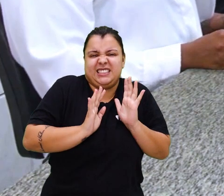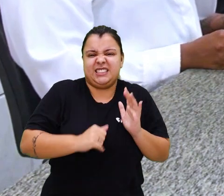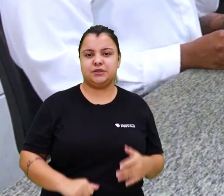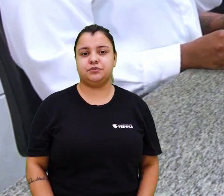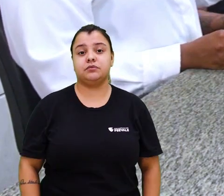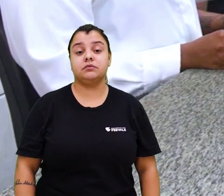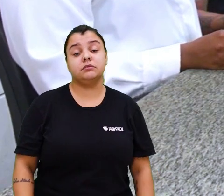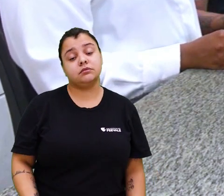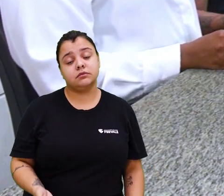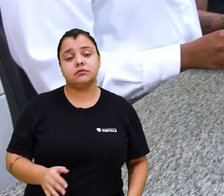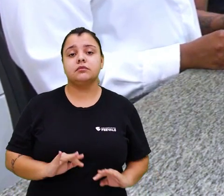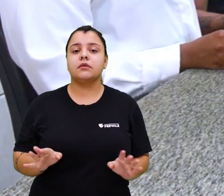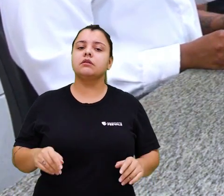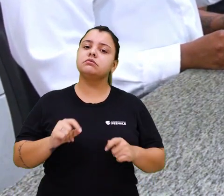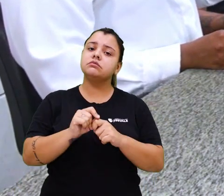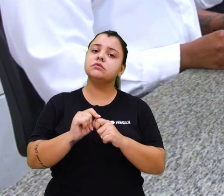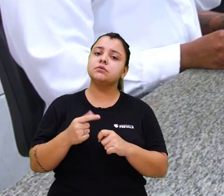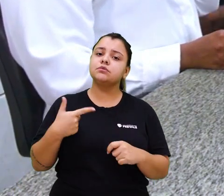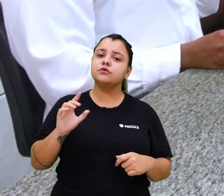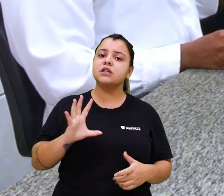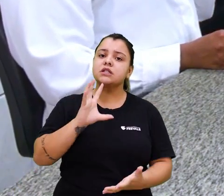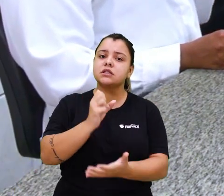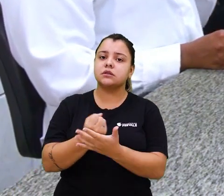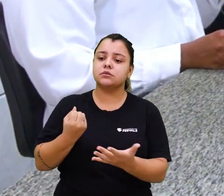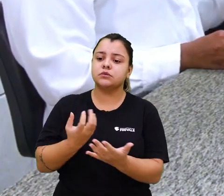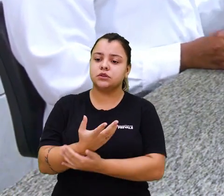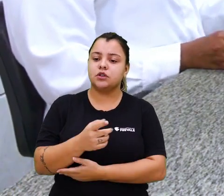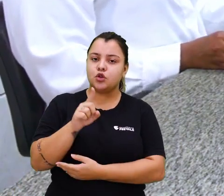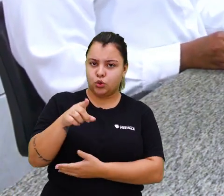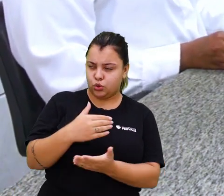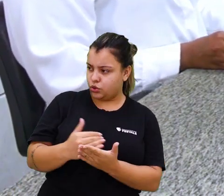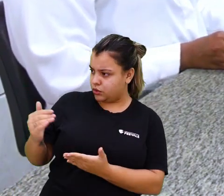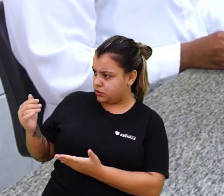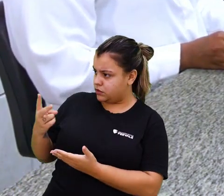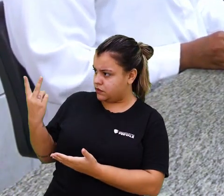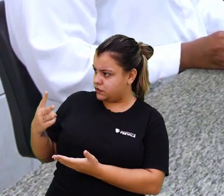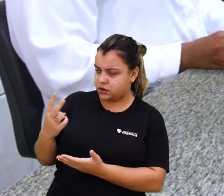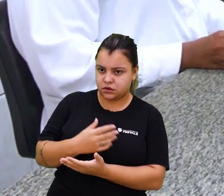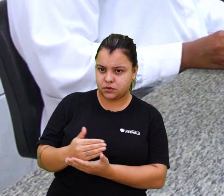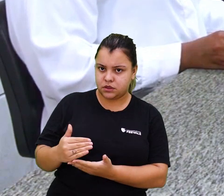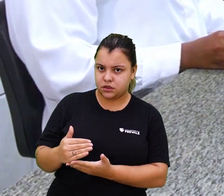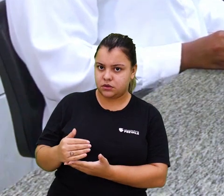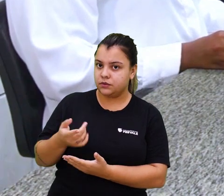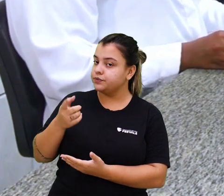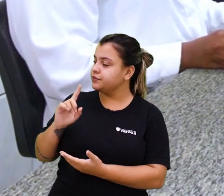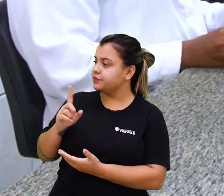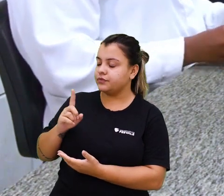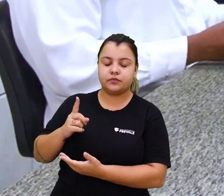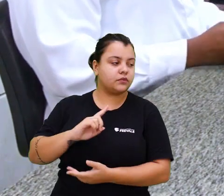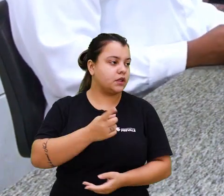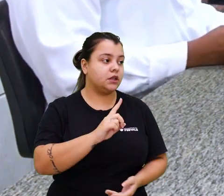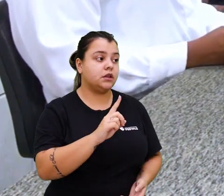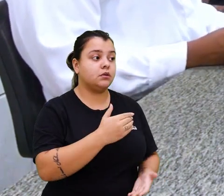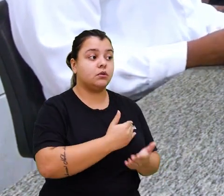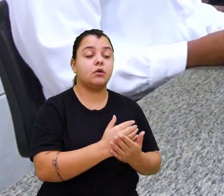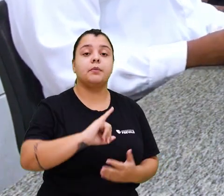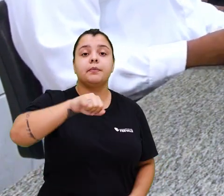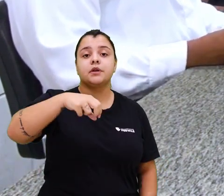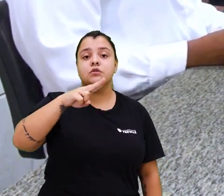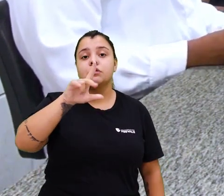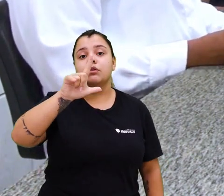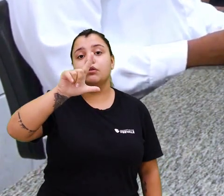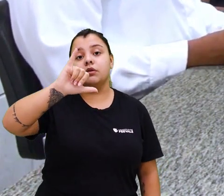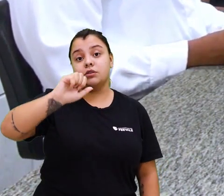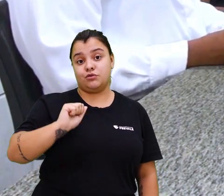saiu essa ideia falou assim não vamos fazer um podcast foi tu que iniciou vocêes dois iniciaram juntos a gente começou com a Jú começou com a Júlia